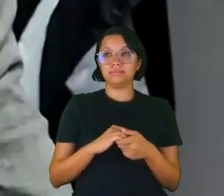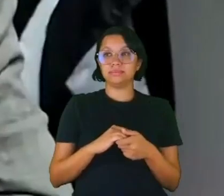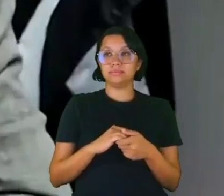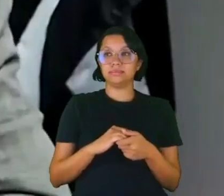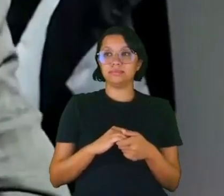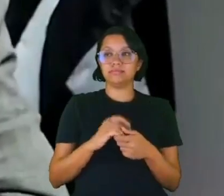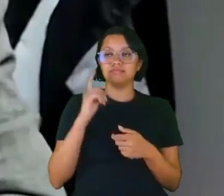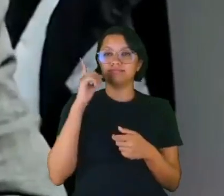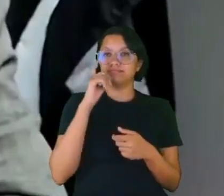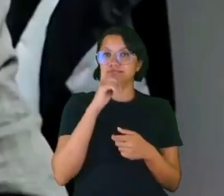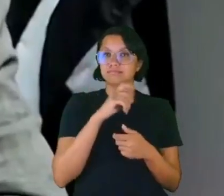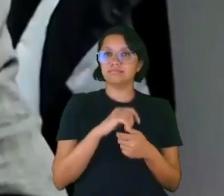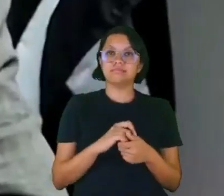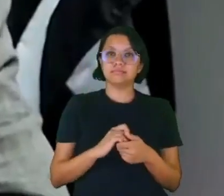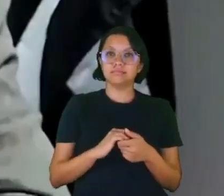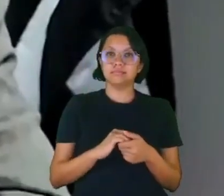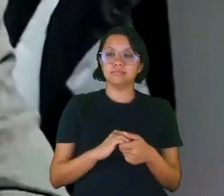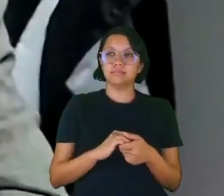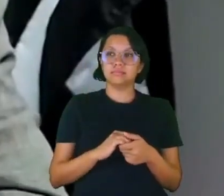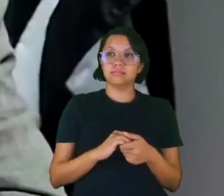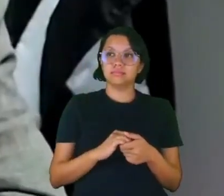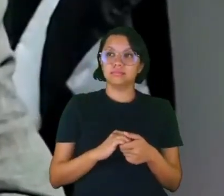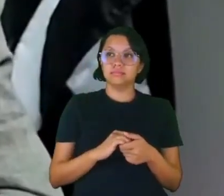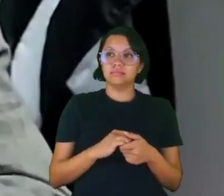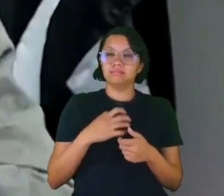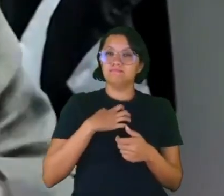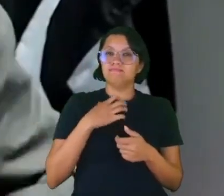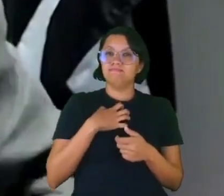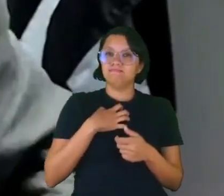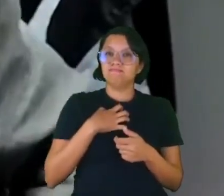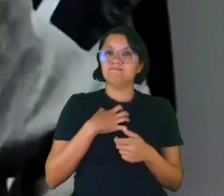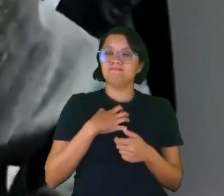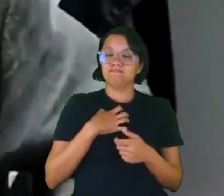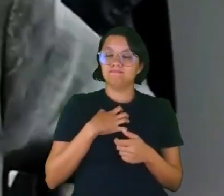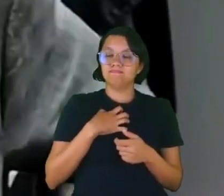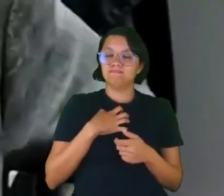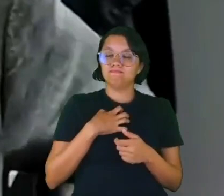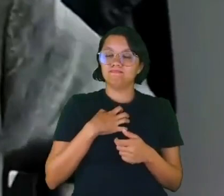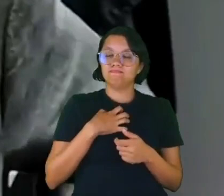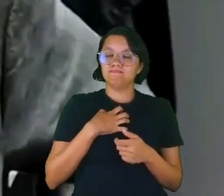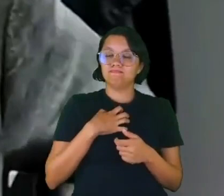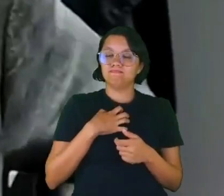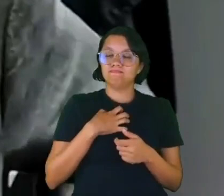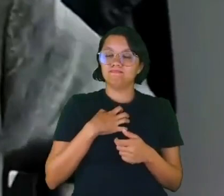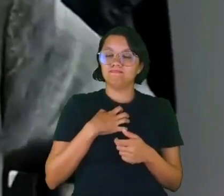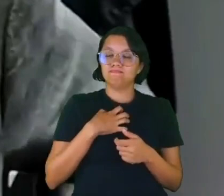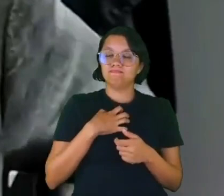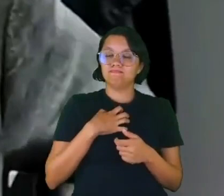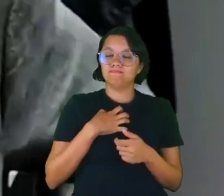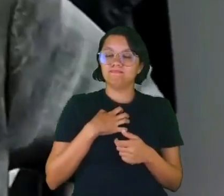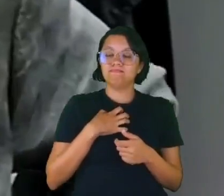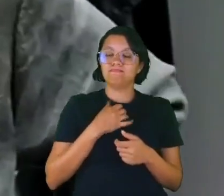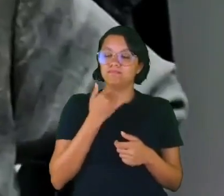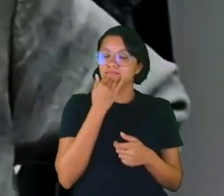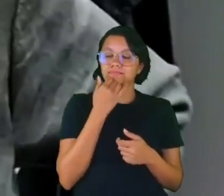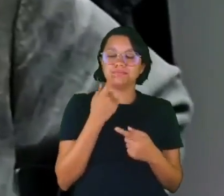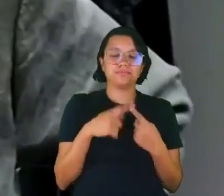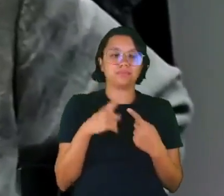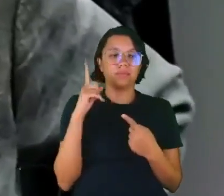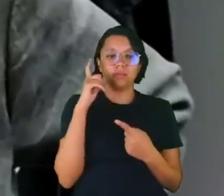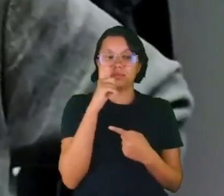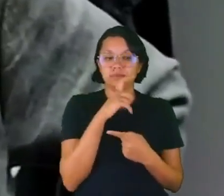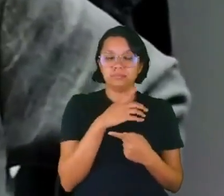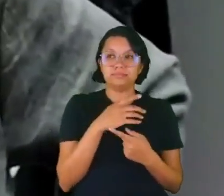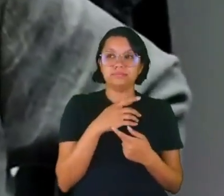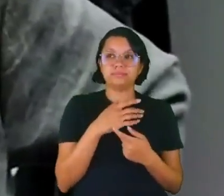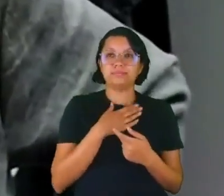É difícil, é difícil. Eu sinto muito, mas é difícil, né? Não temos. O ministro Paulo Dias de Moura Ribeiro dá de ombros. Agora,